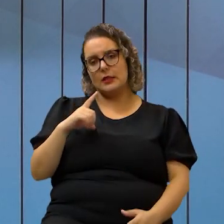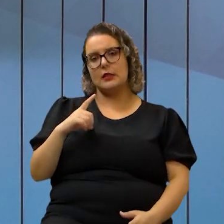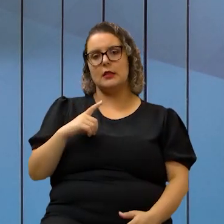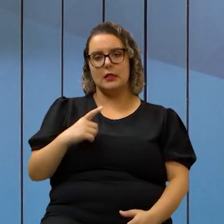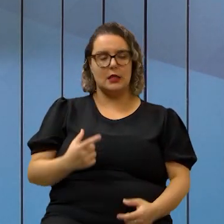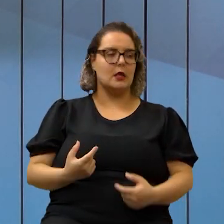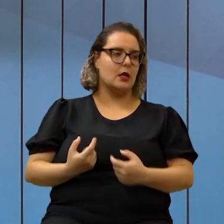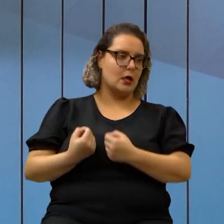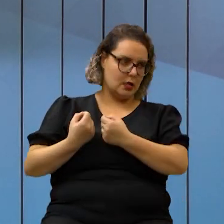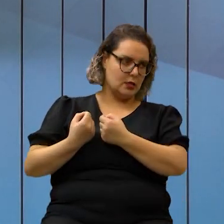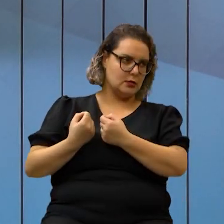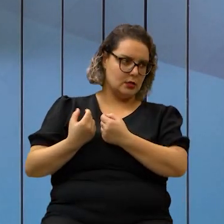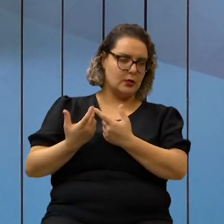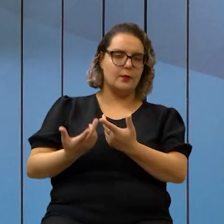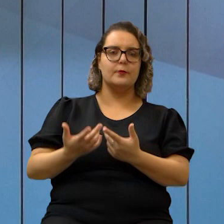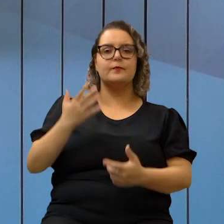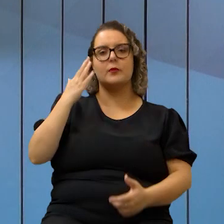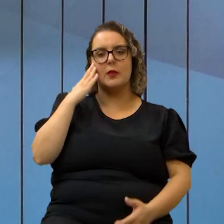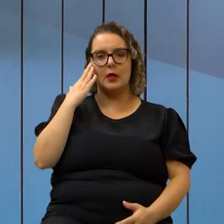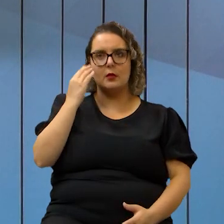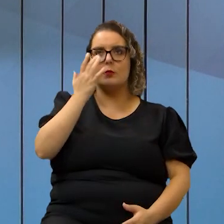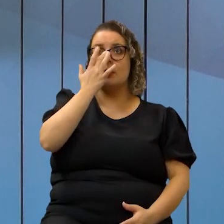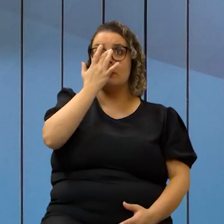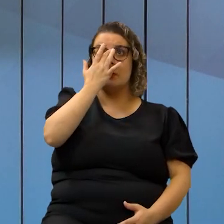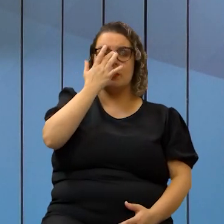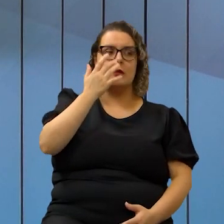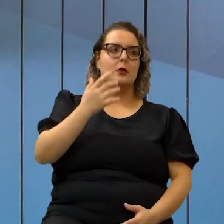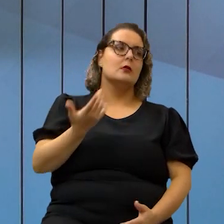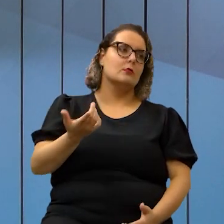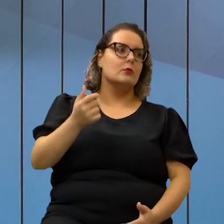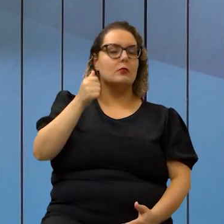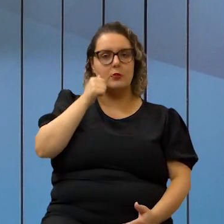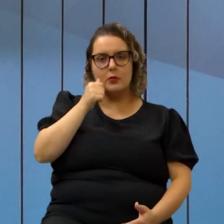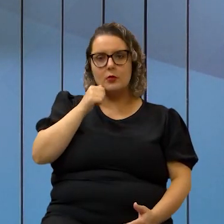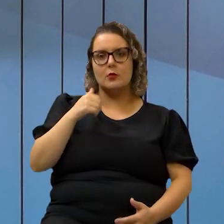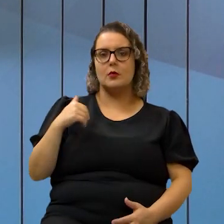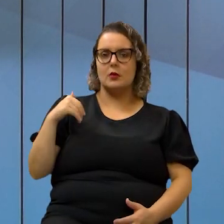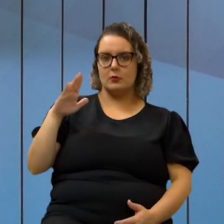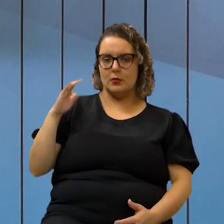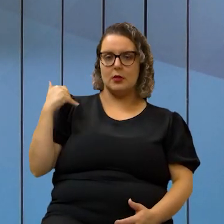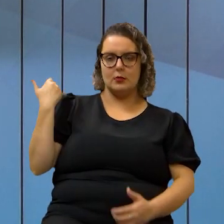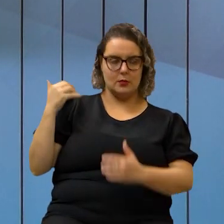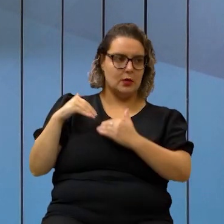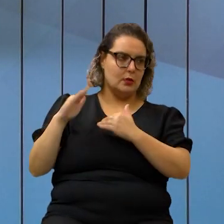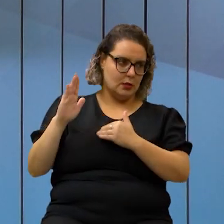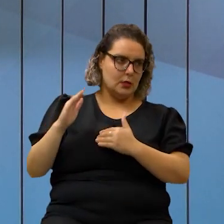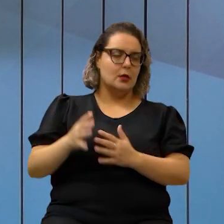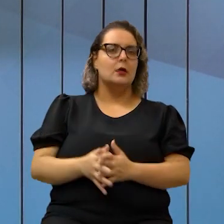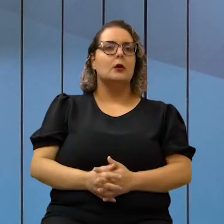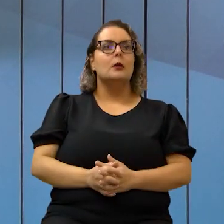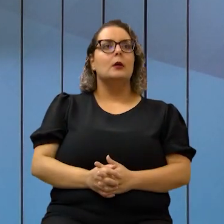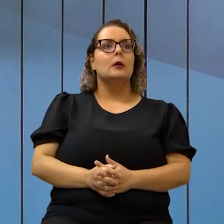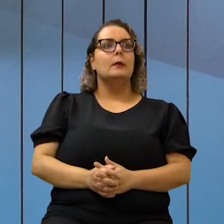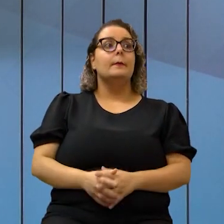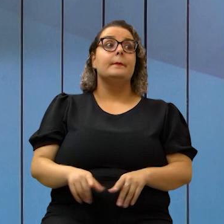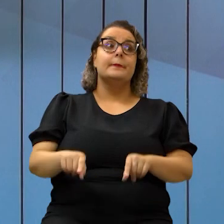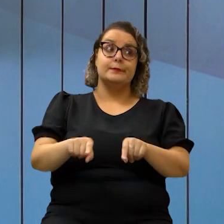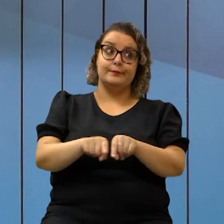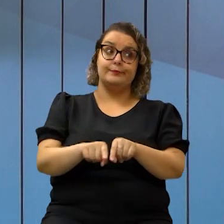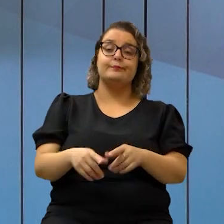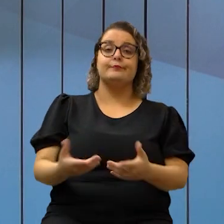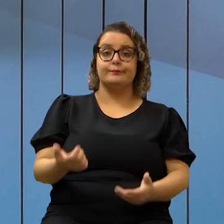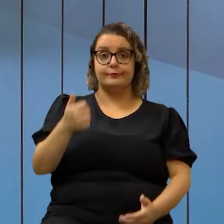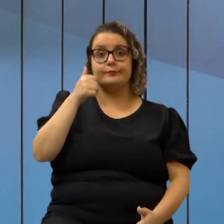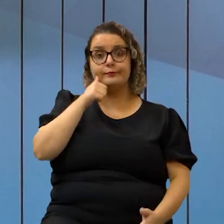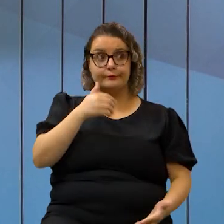incidência aí do câncer de mama? A gente sabe que acomete mulheres mais velhas, mas isso também está